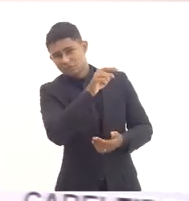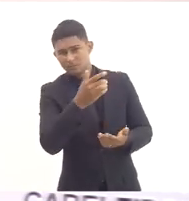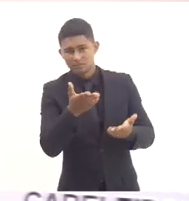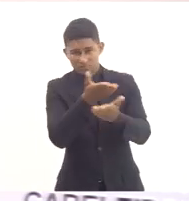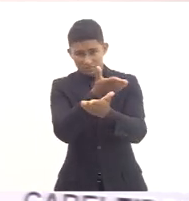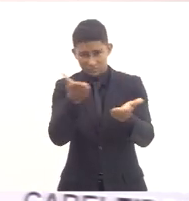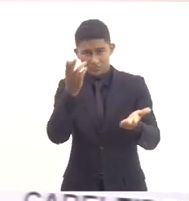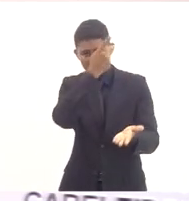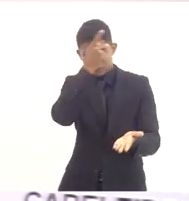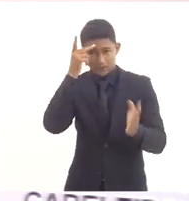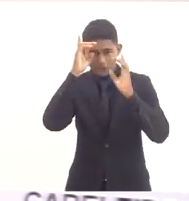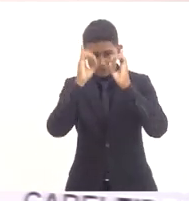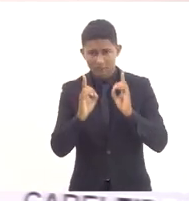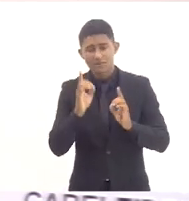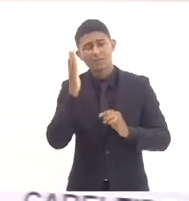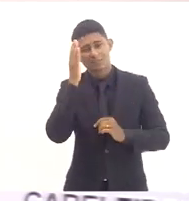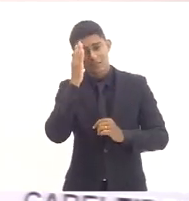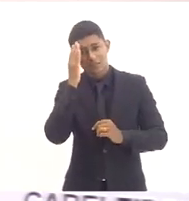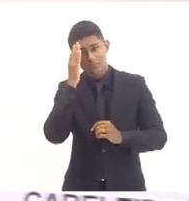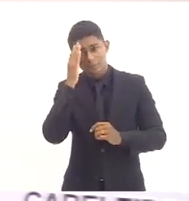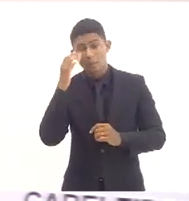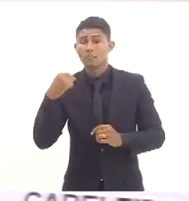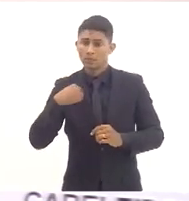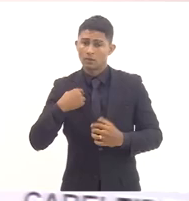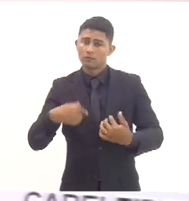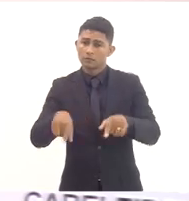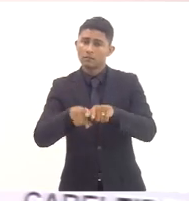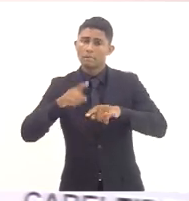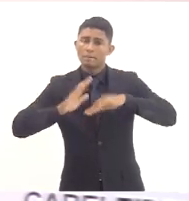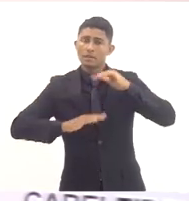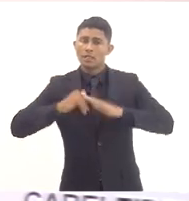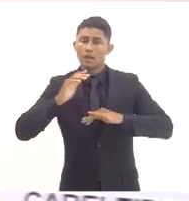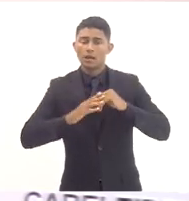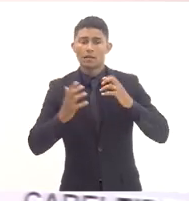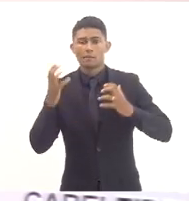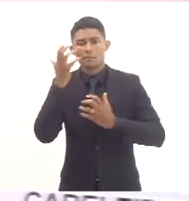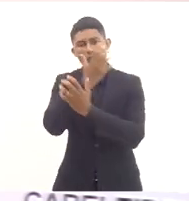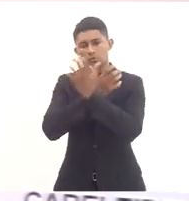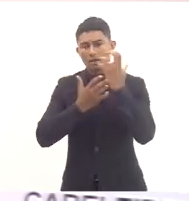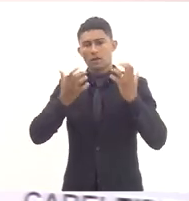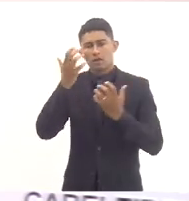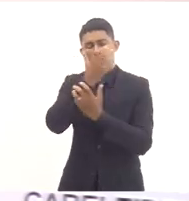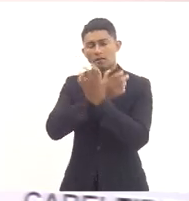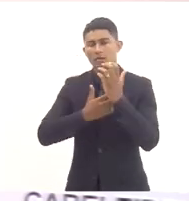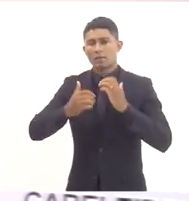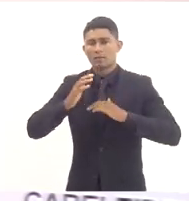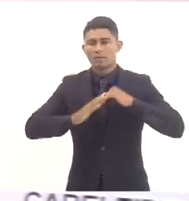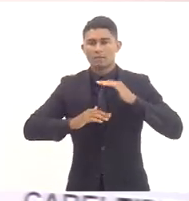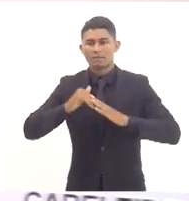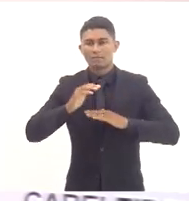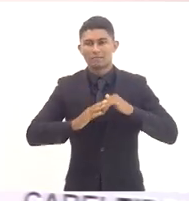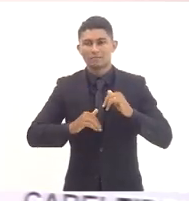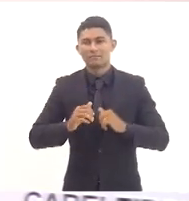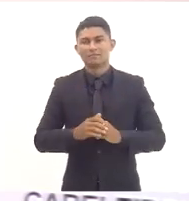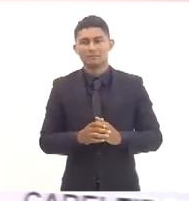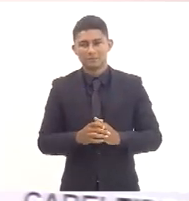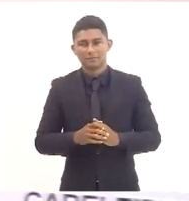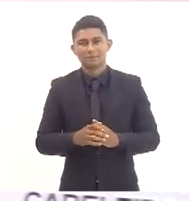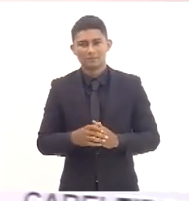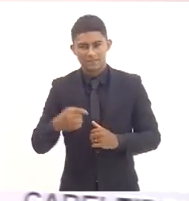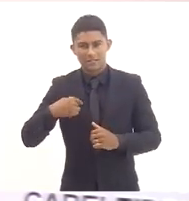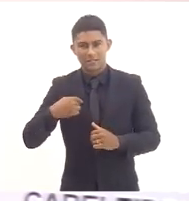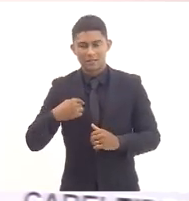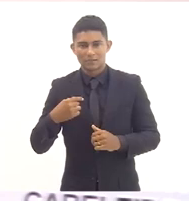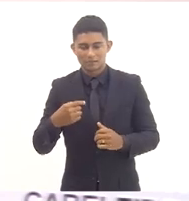sabe disso né você eu sou músico além de tudo né além da deficiência da tem essa outra limitação né sou música